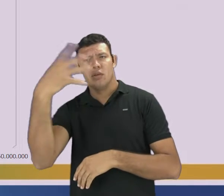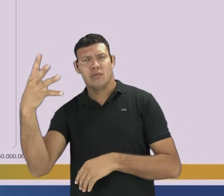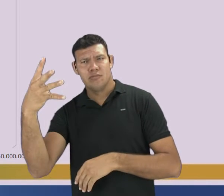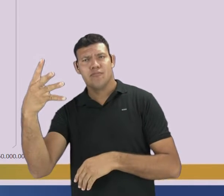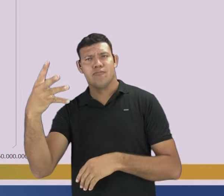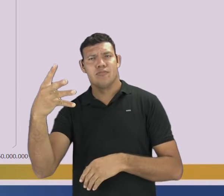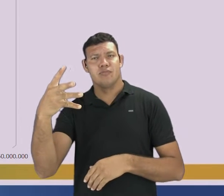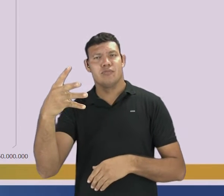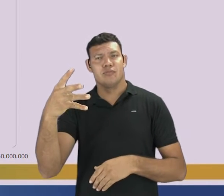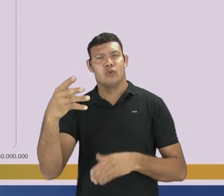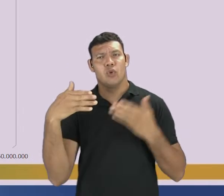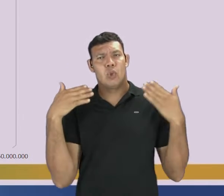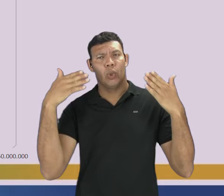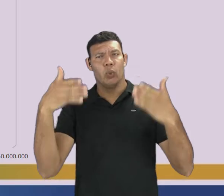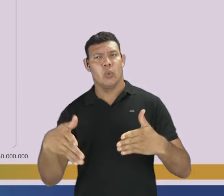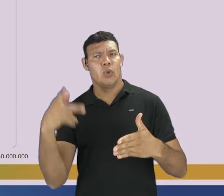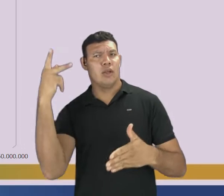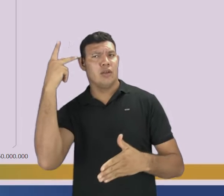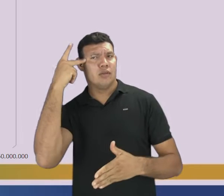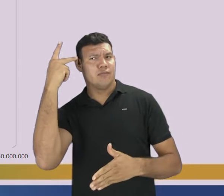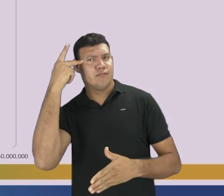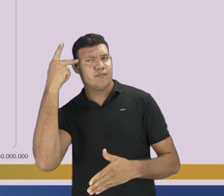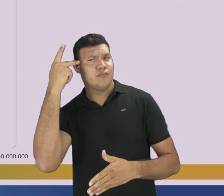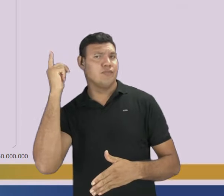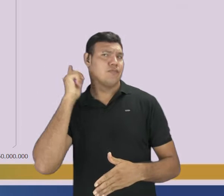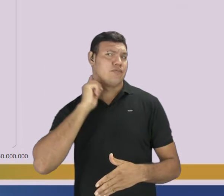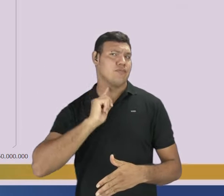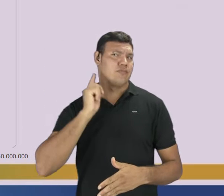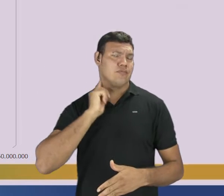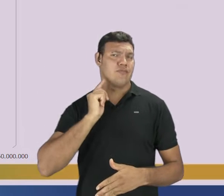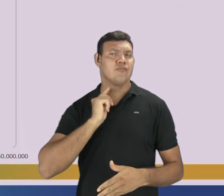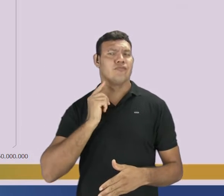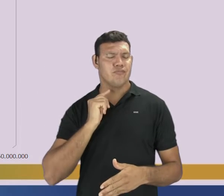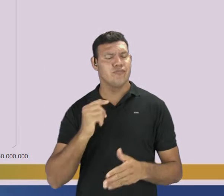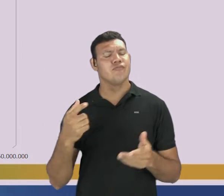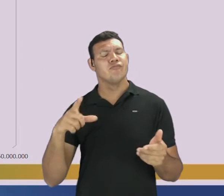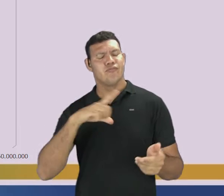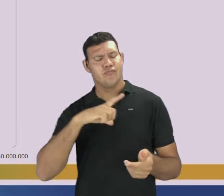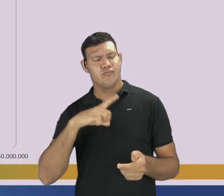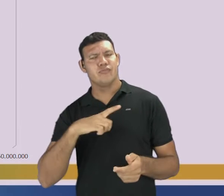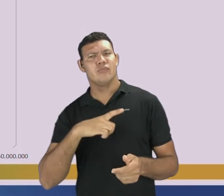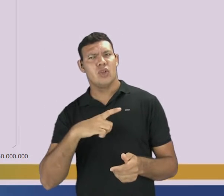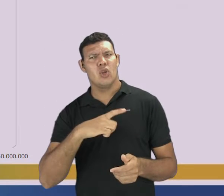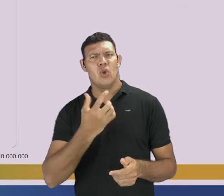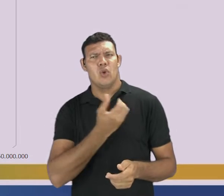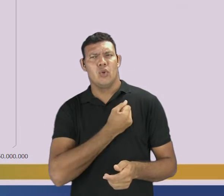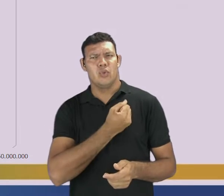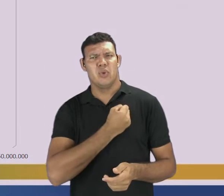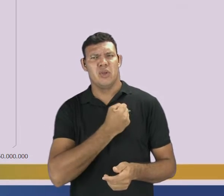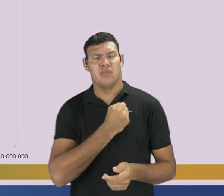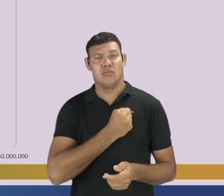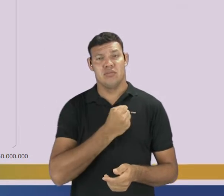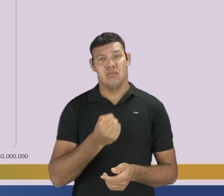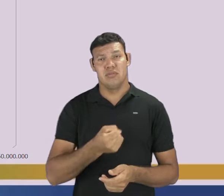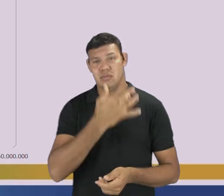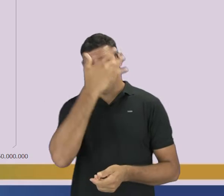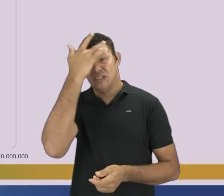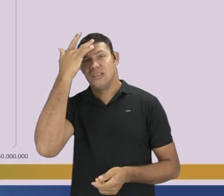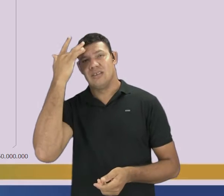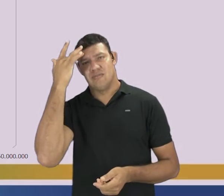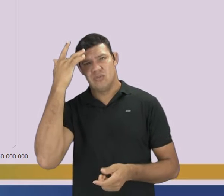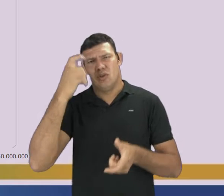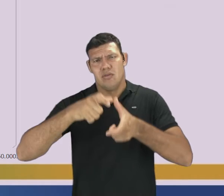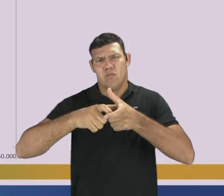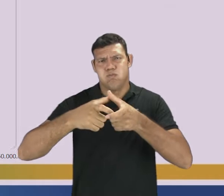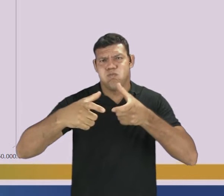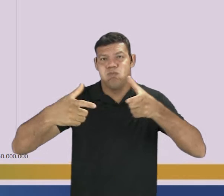de São Paulo, né, o estado de Minas Gerais, que apresentam, né, o maior número, né, populacional. O estado de São Paulo,